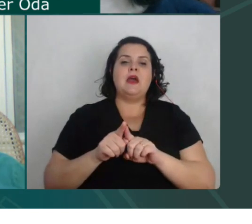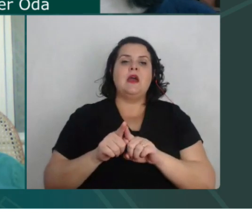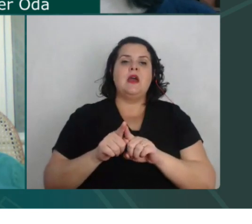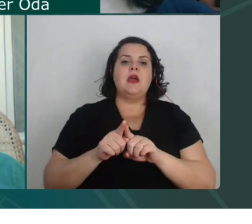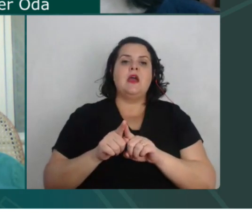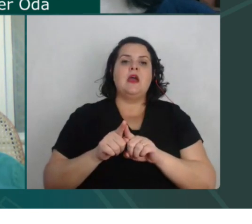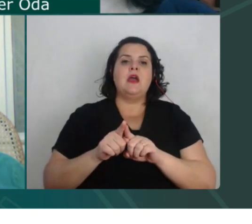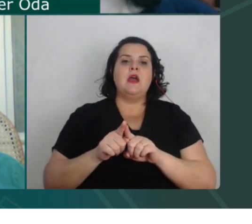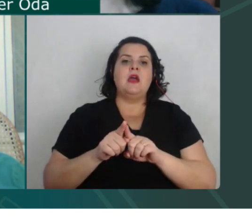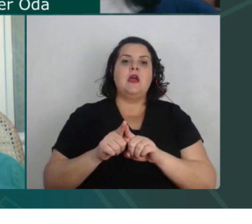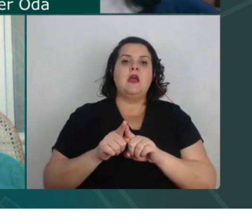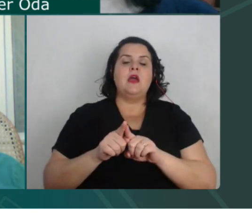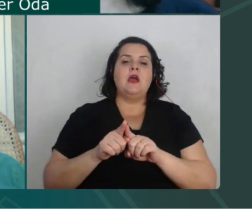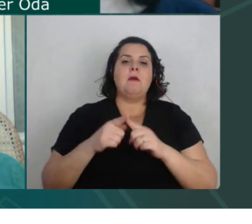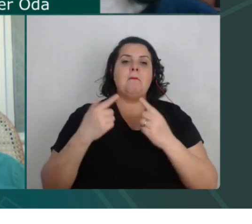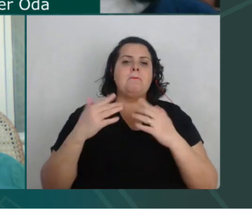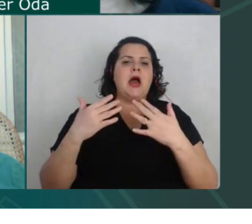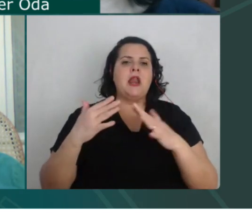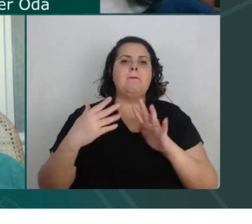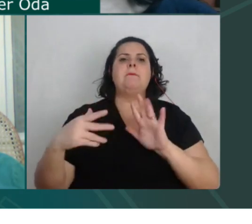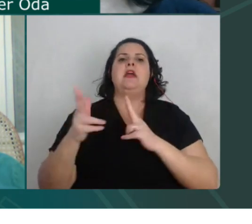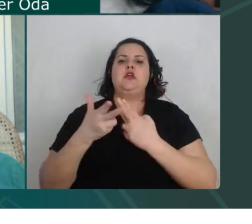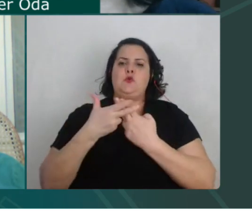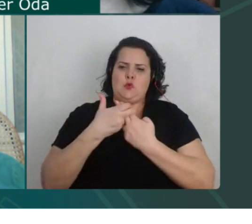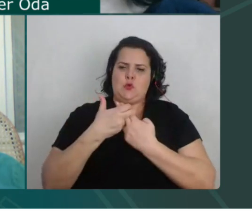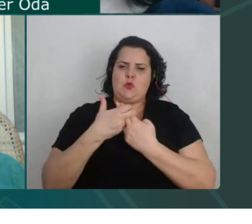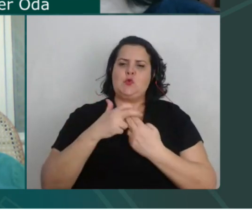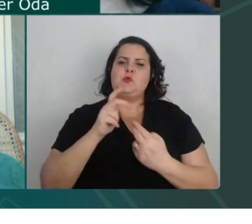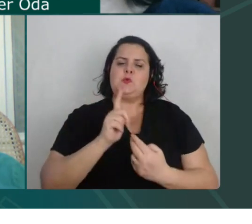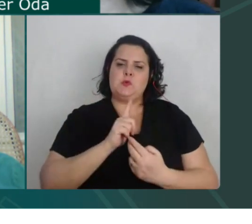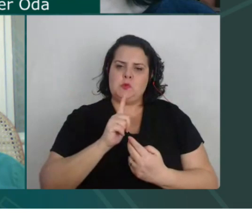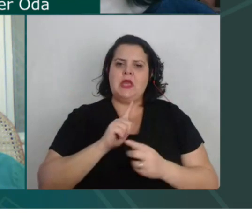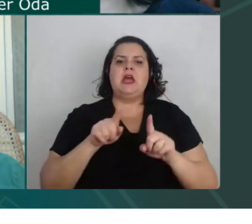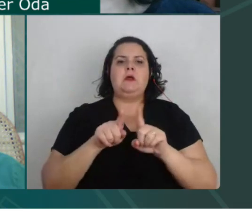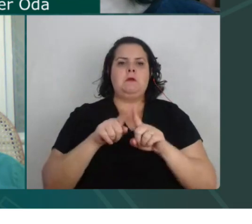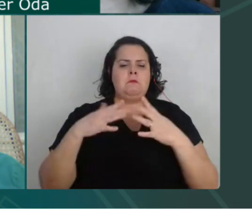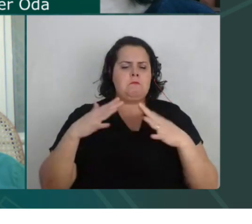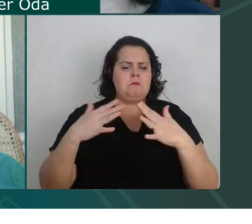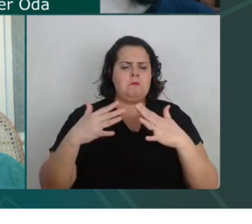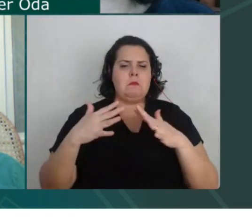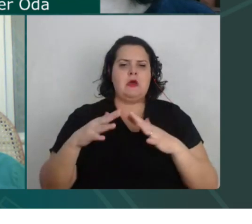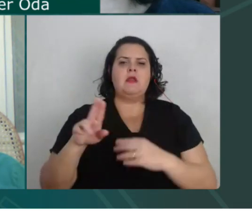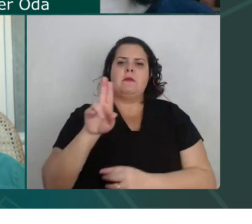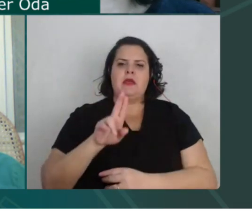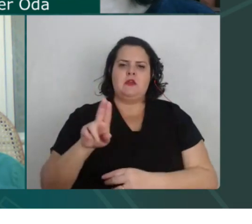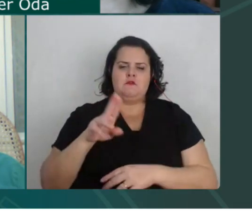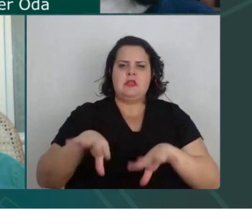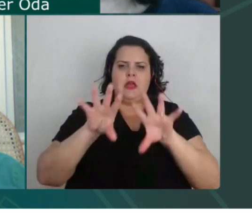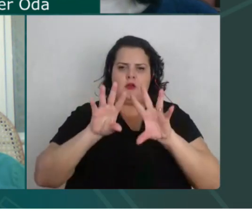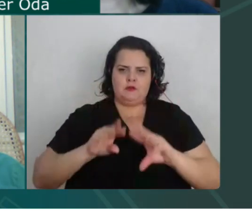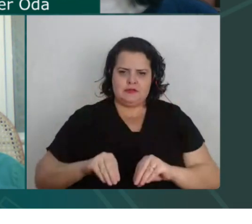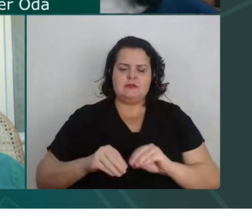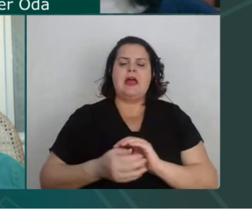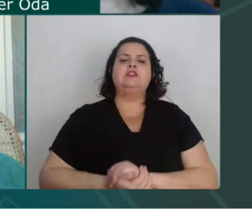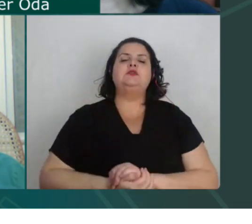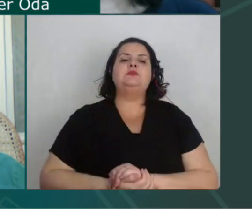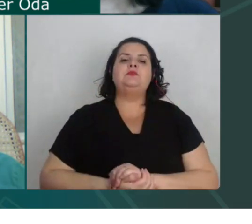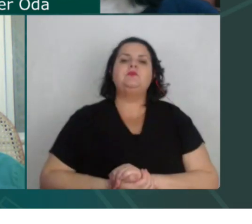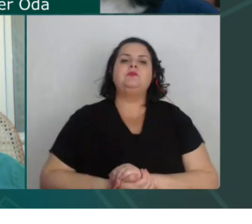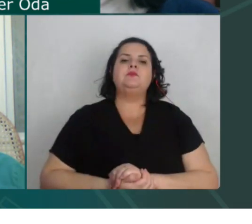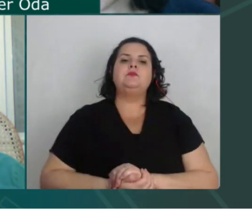gente teve bastante elogios à universidade também, né, e os comentários apontando